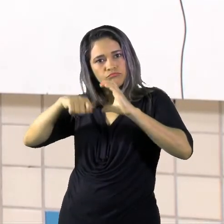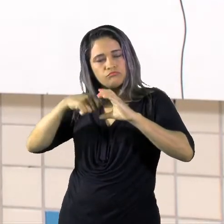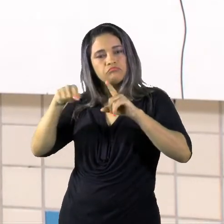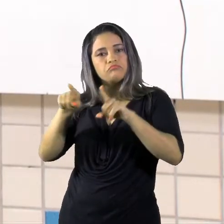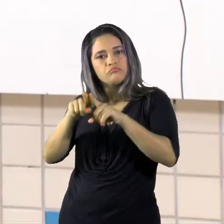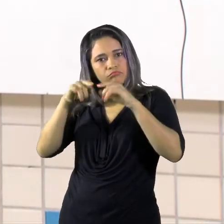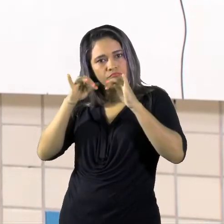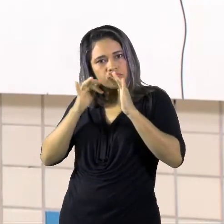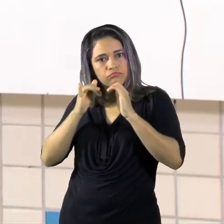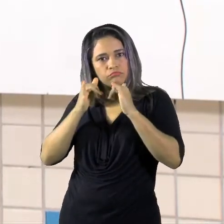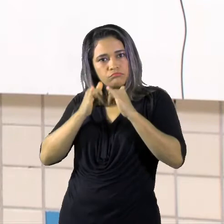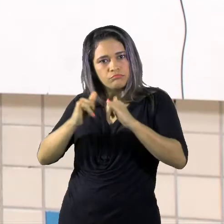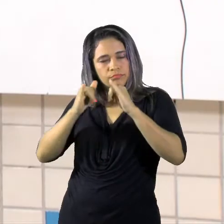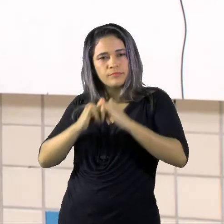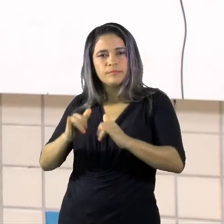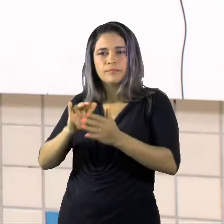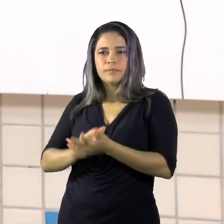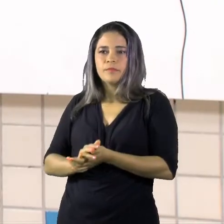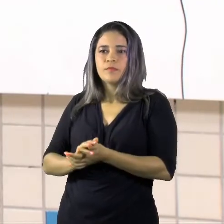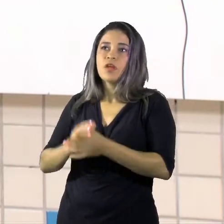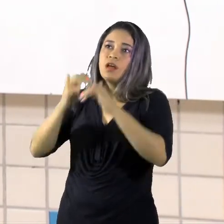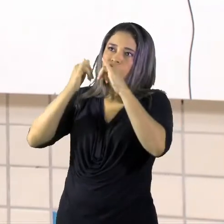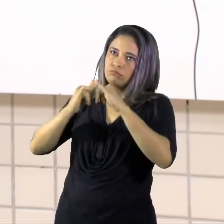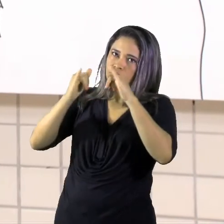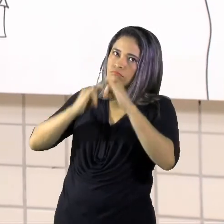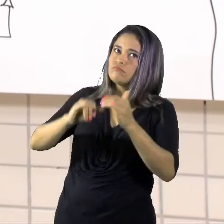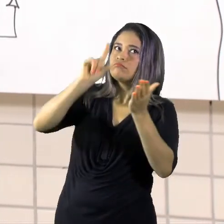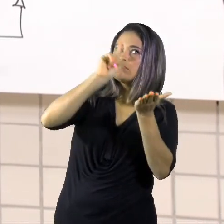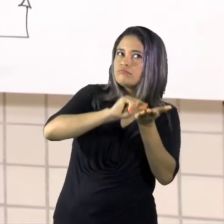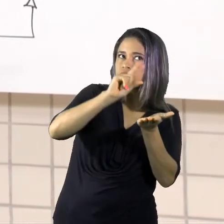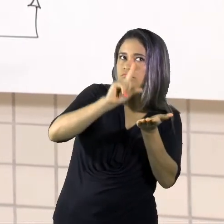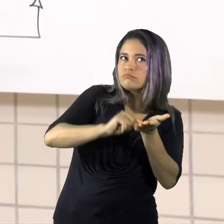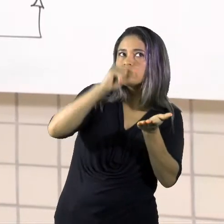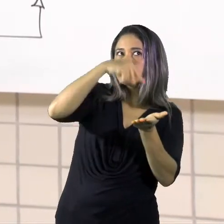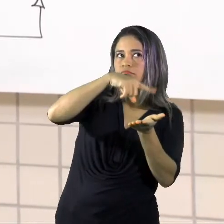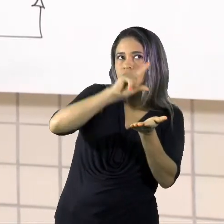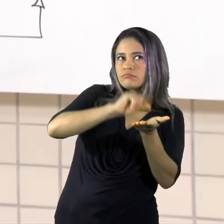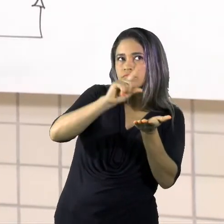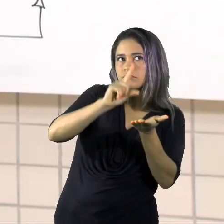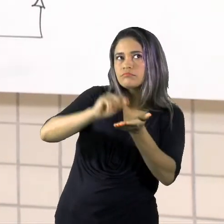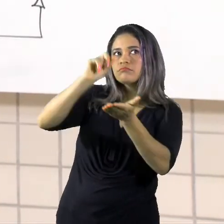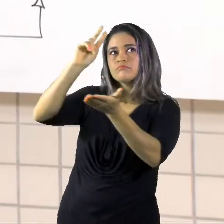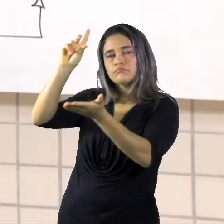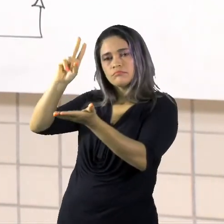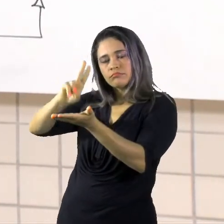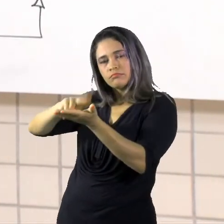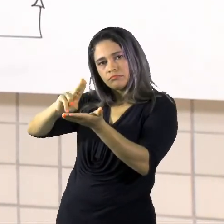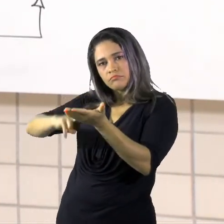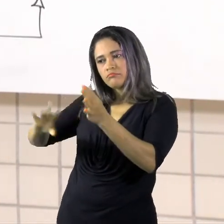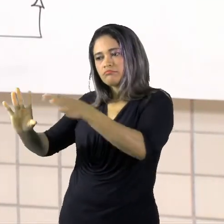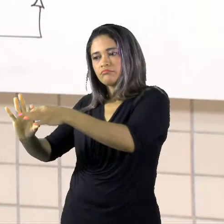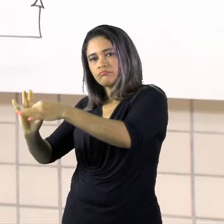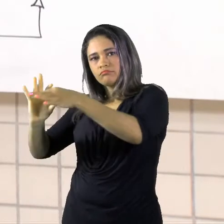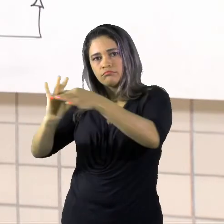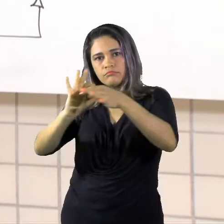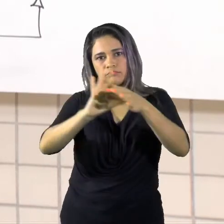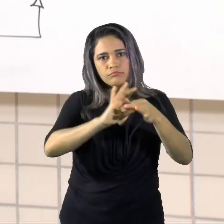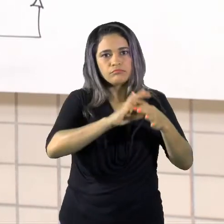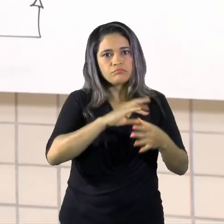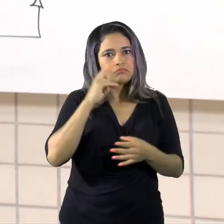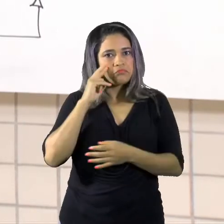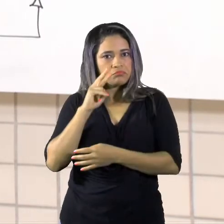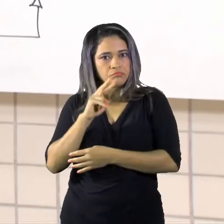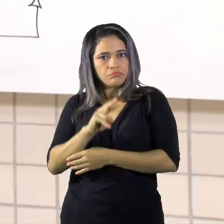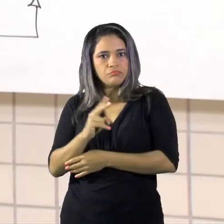notícia gerou o artigo gerou a carta. Nós vemos aí a interdiscursividade entre